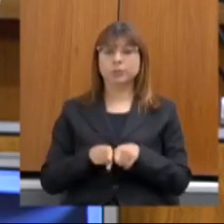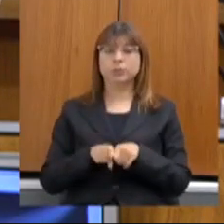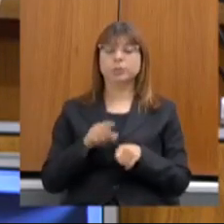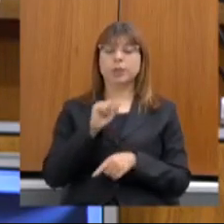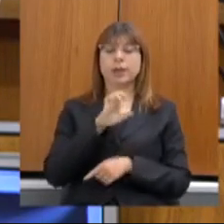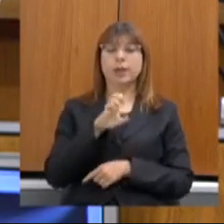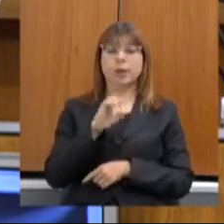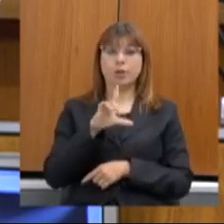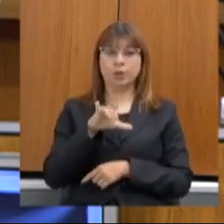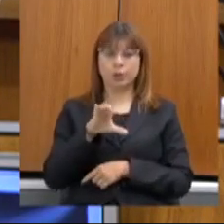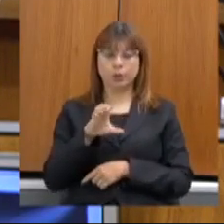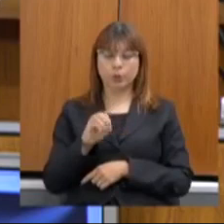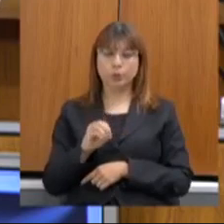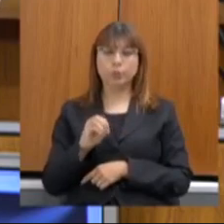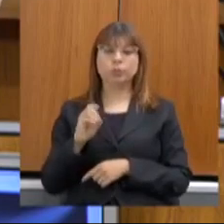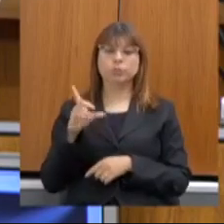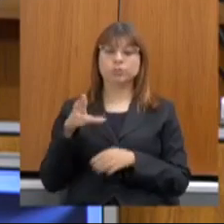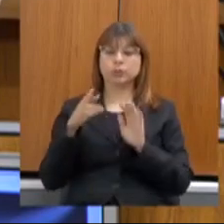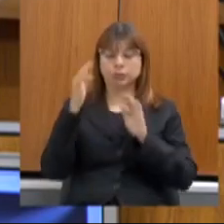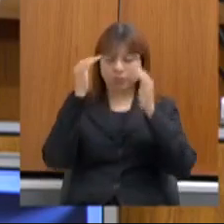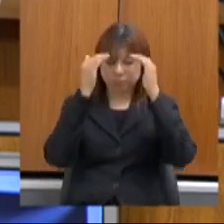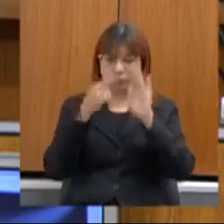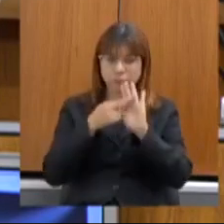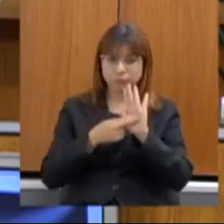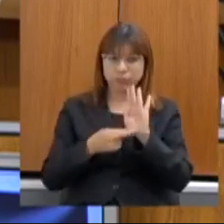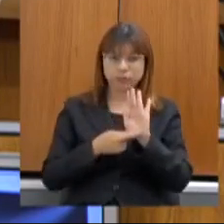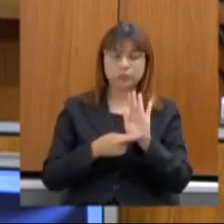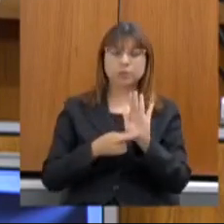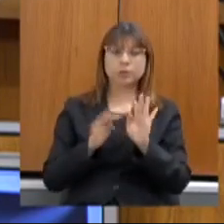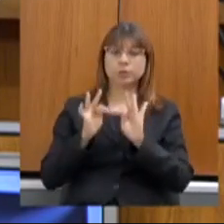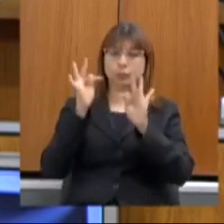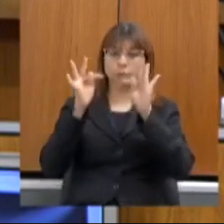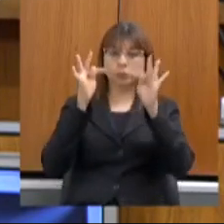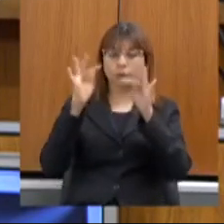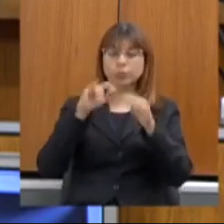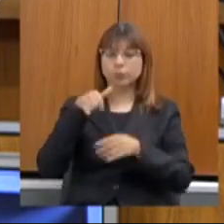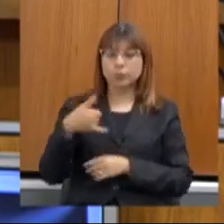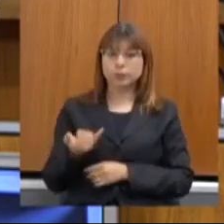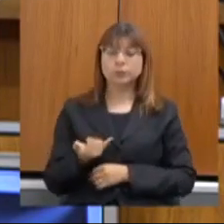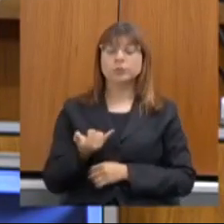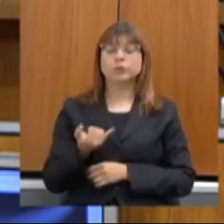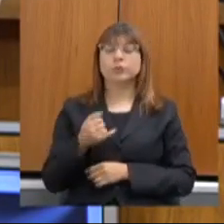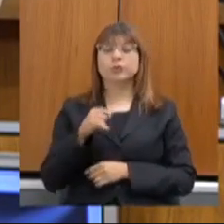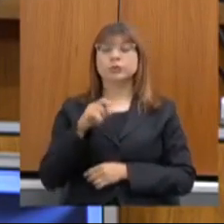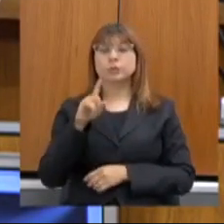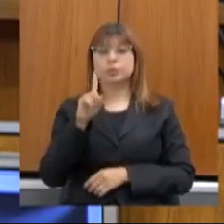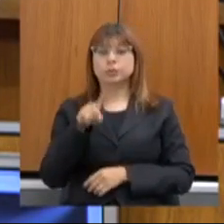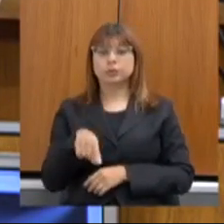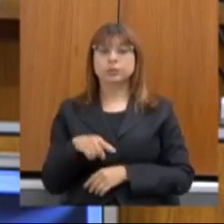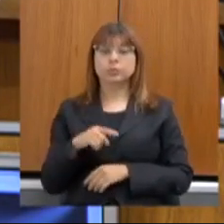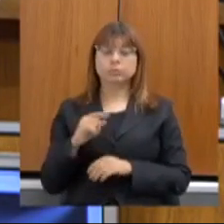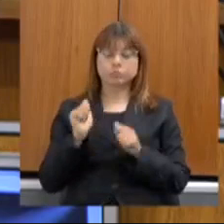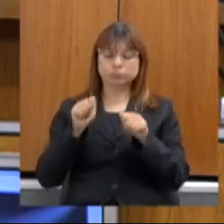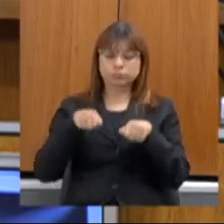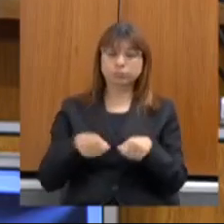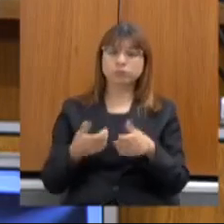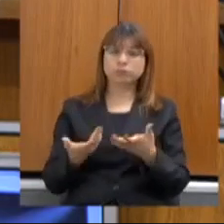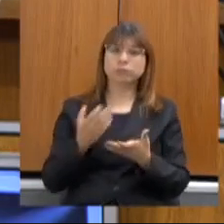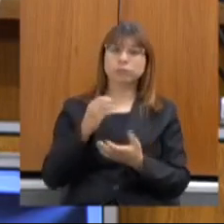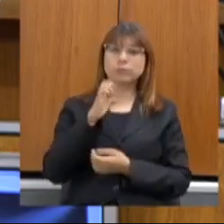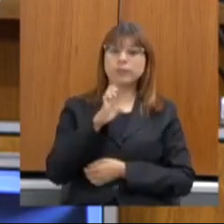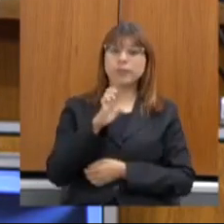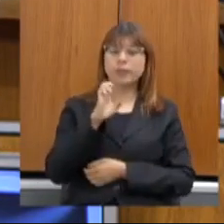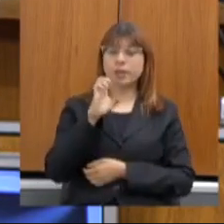Minas Gerais com parâmetros tecnológicos atuais já aproveitamento do potencial Eólico de forma a facilitar